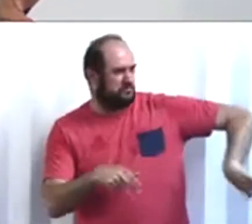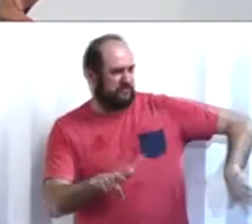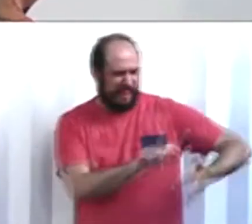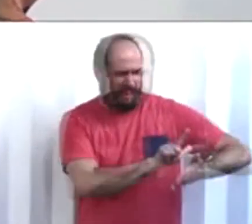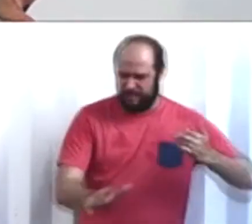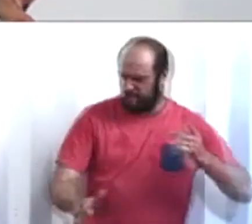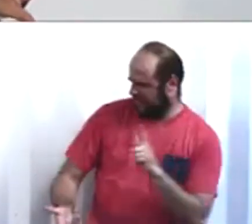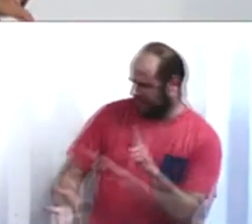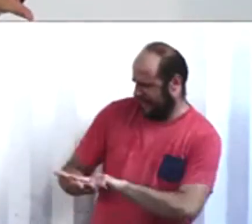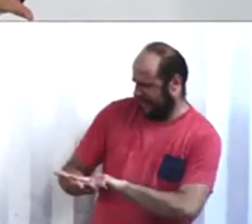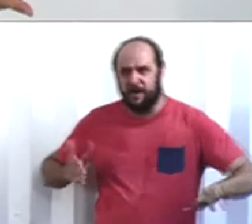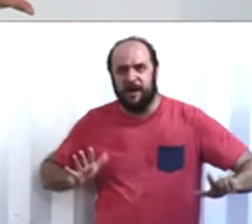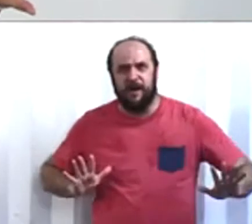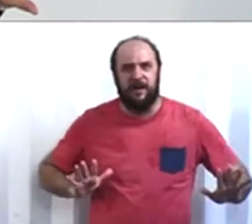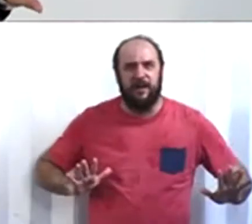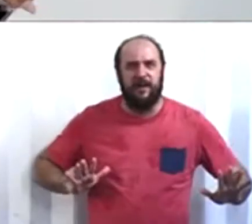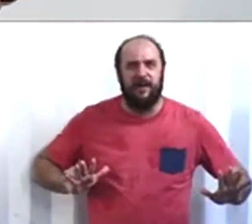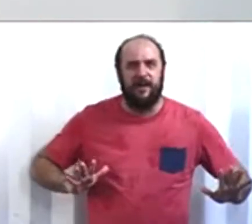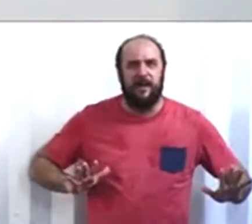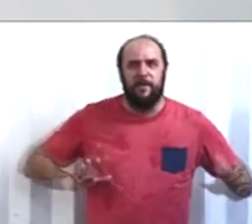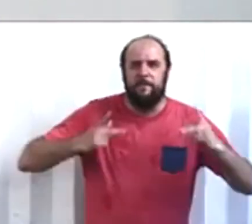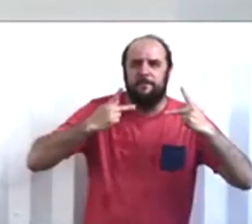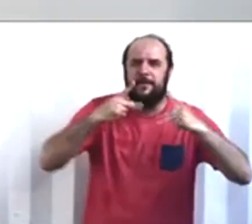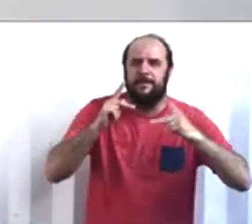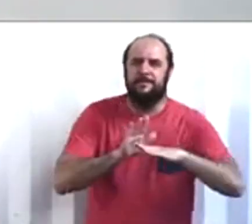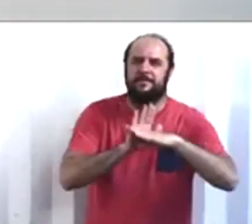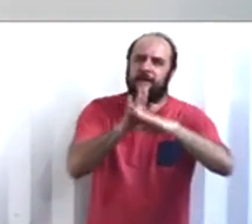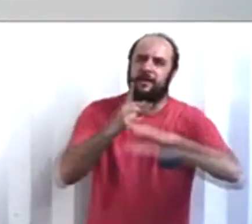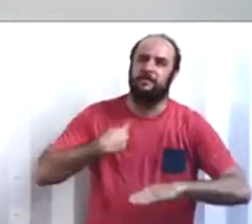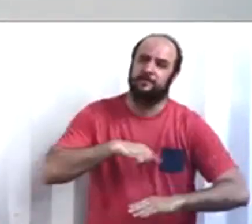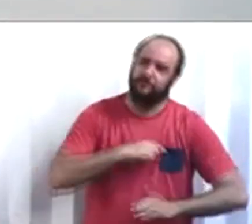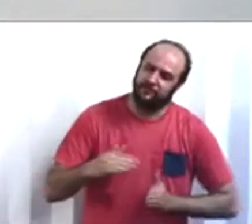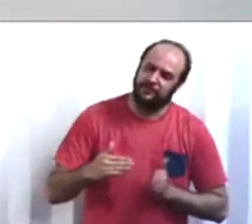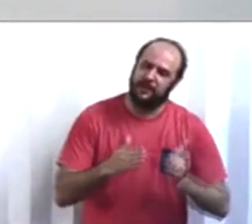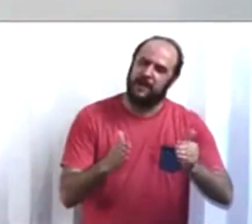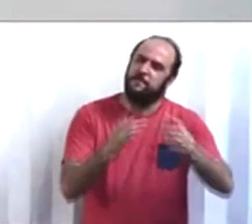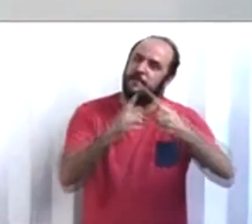nem a nós, nem a glória de Deus. A pregação nos ajuda a caminhar no caminho,